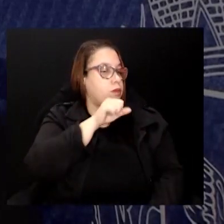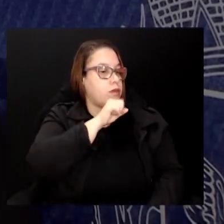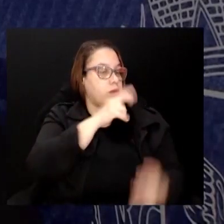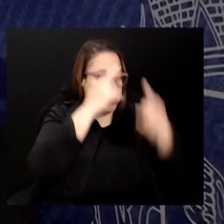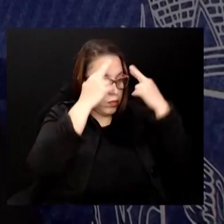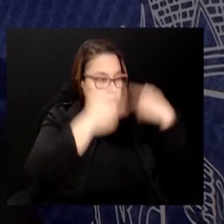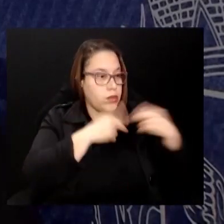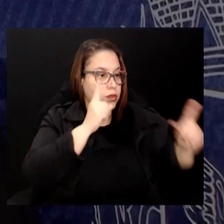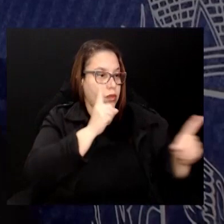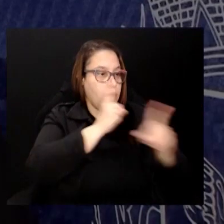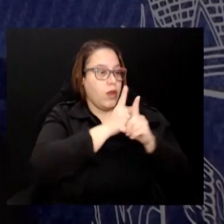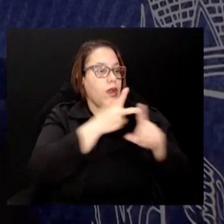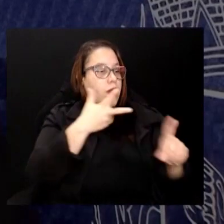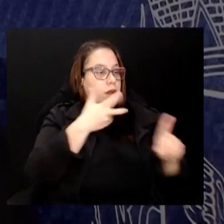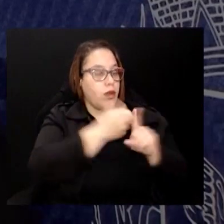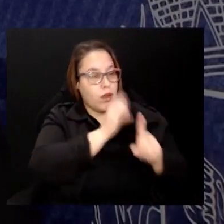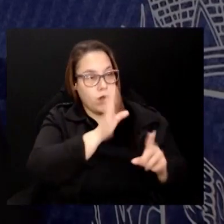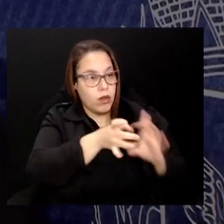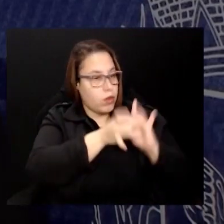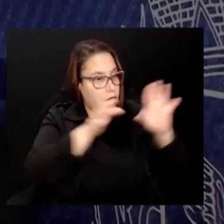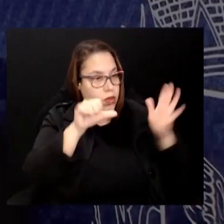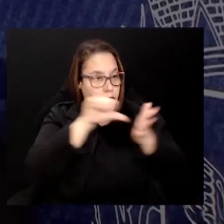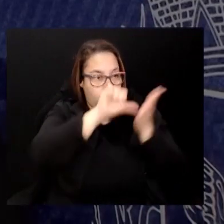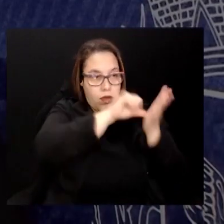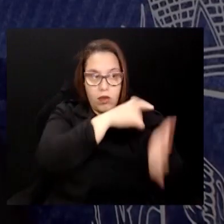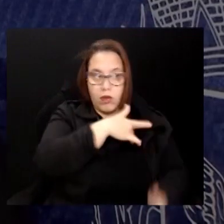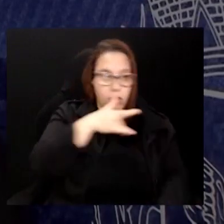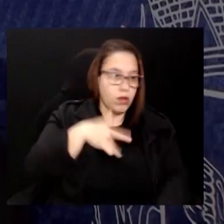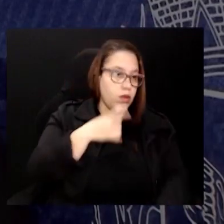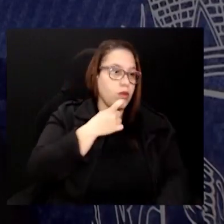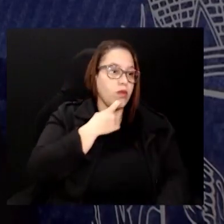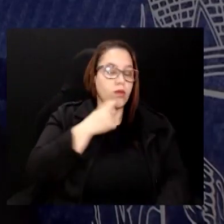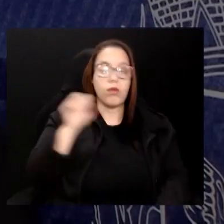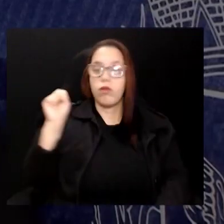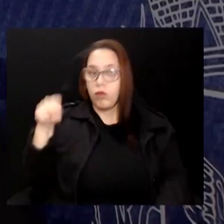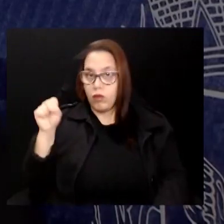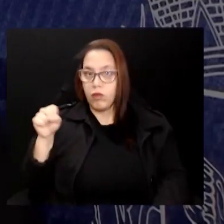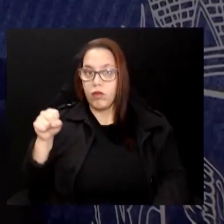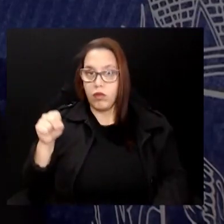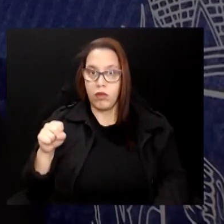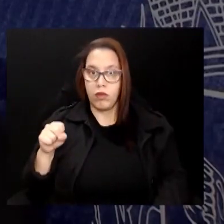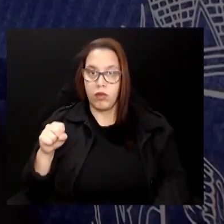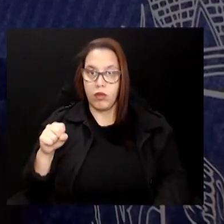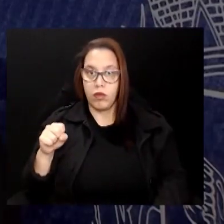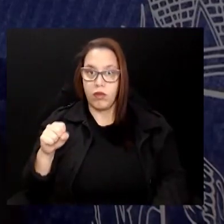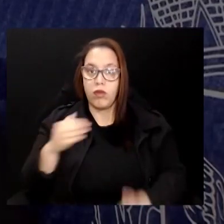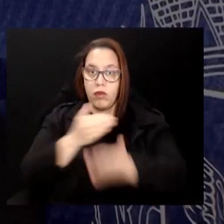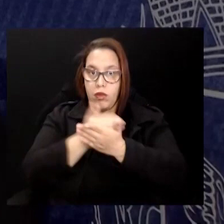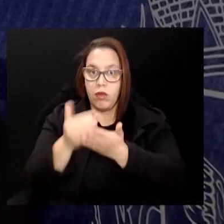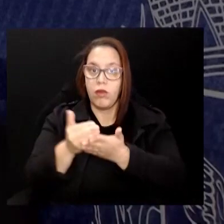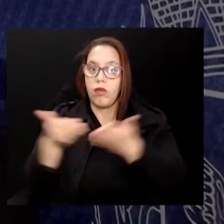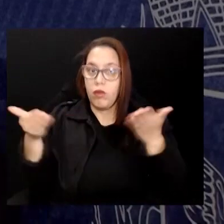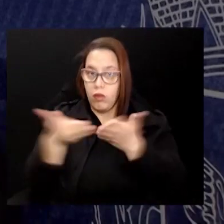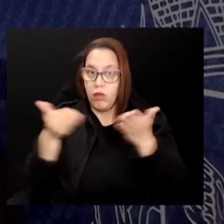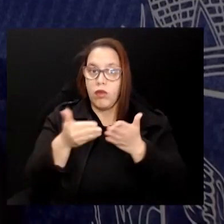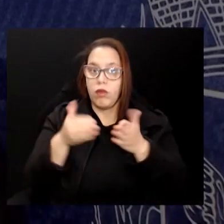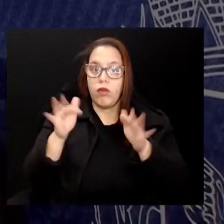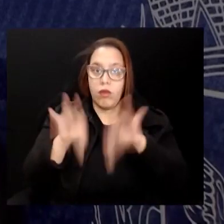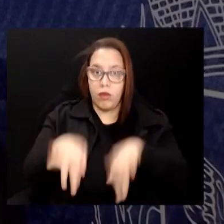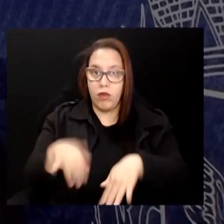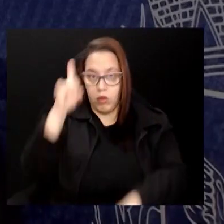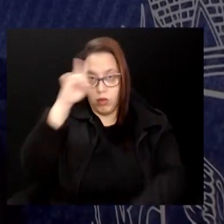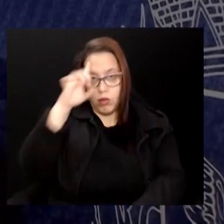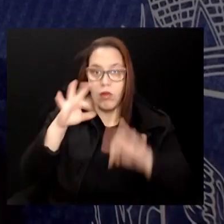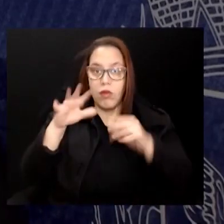já está disponível em todos os centros de saúde de Campinas? Sim, a partir de hoje até o final do dia, todas as unidades